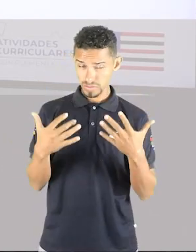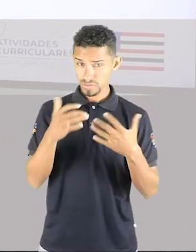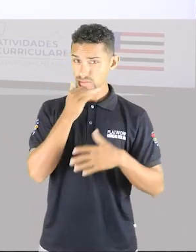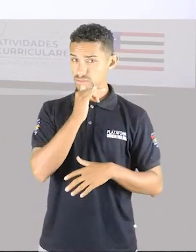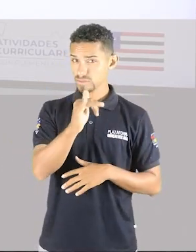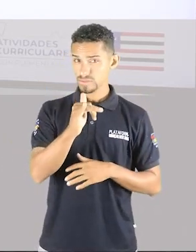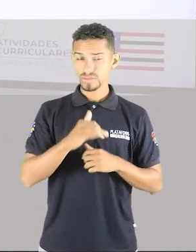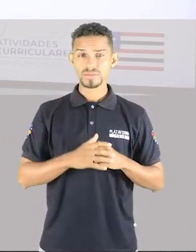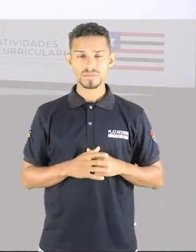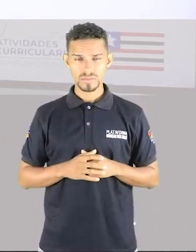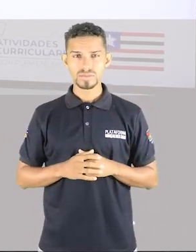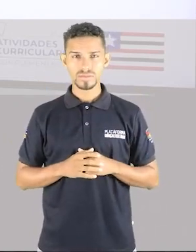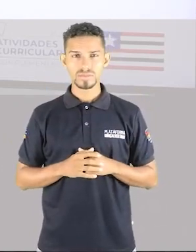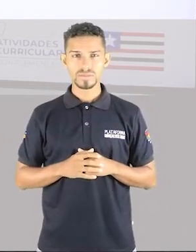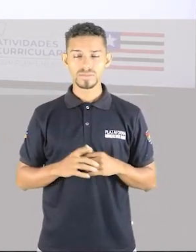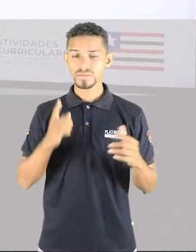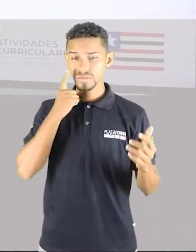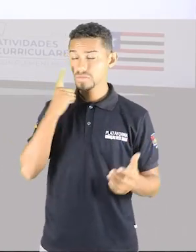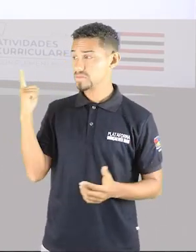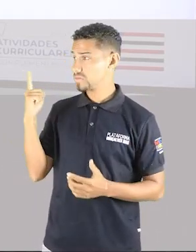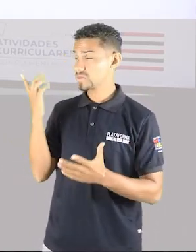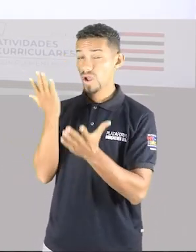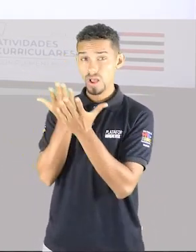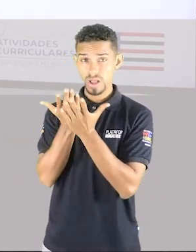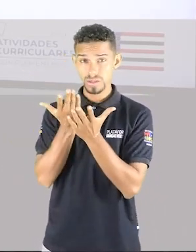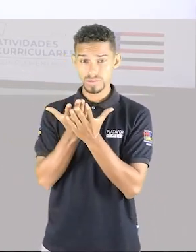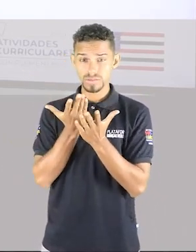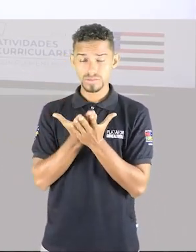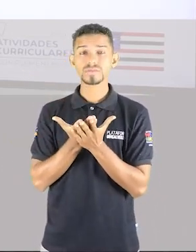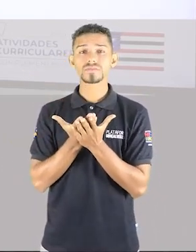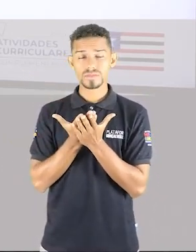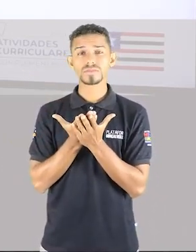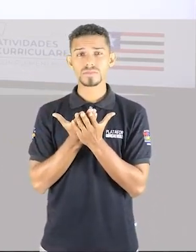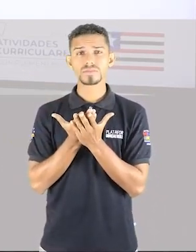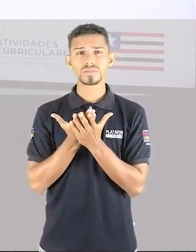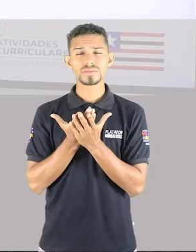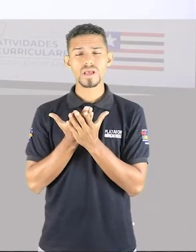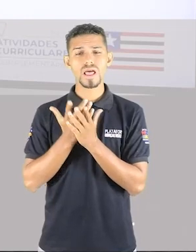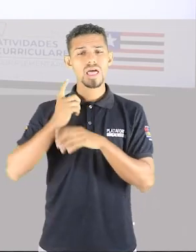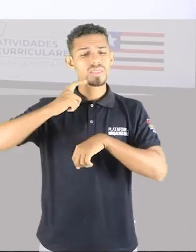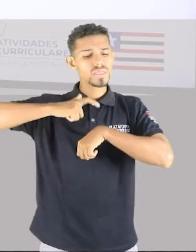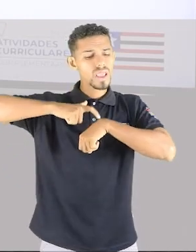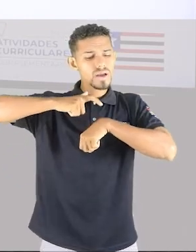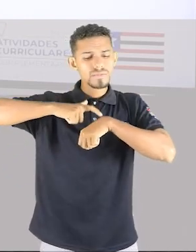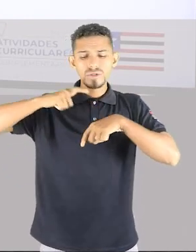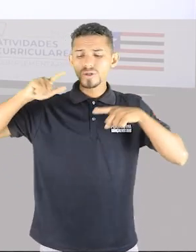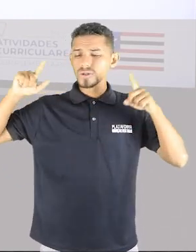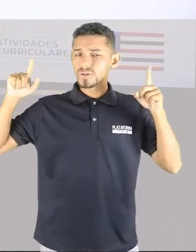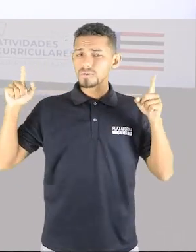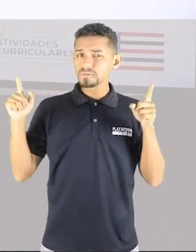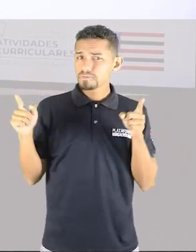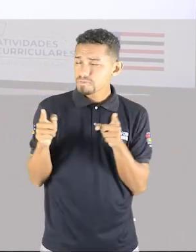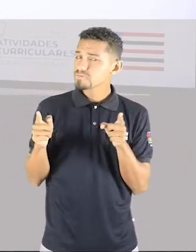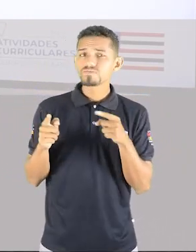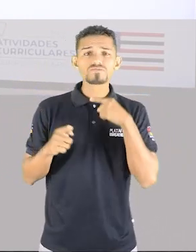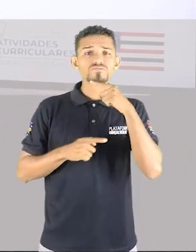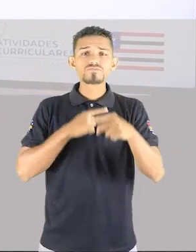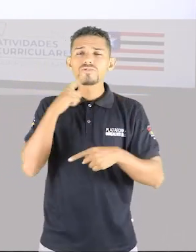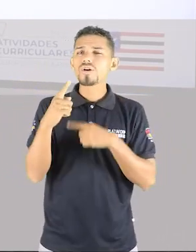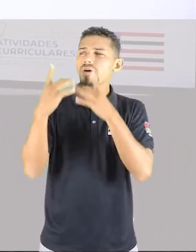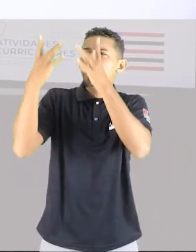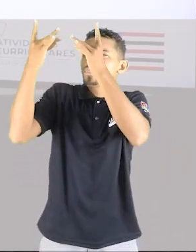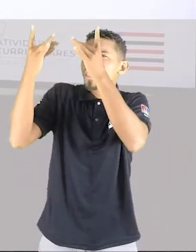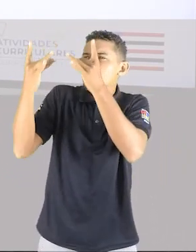beleza aqui essa nossa aula ela o tempo é muito pequeno então não tem como a gente